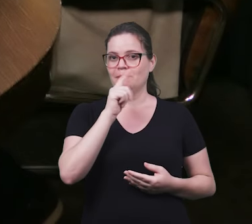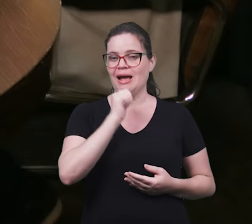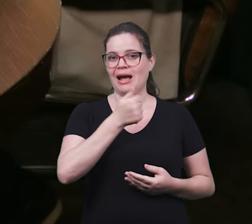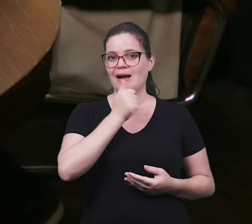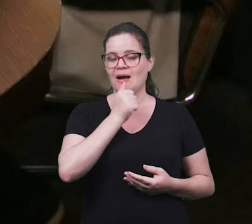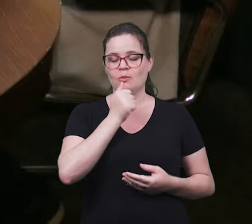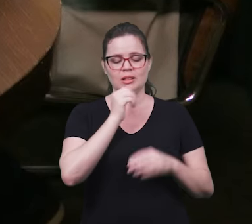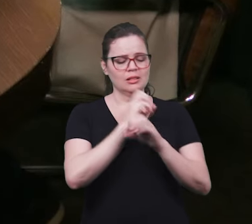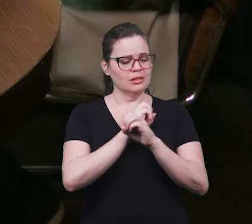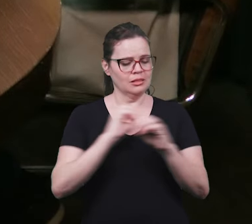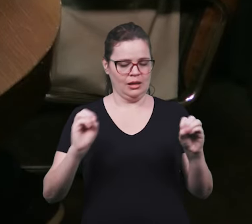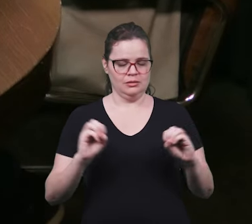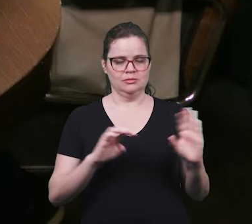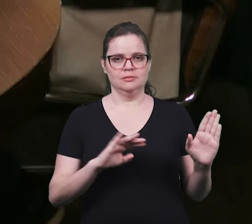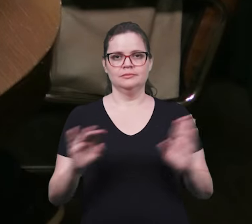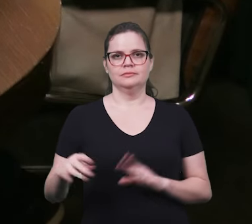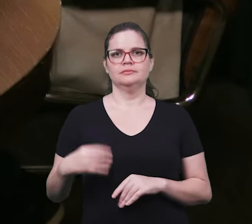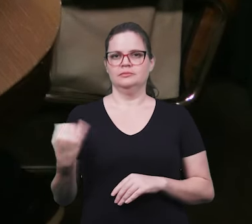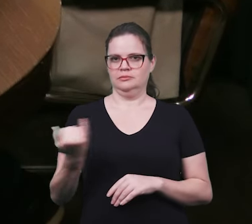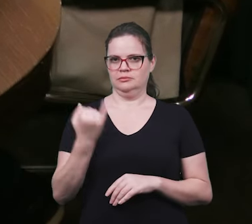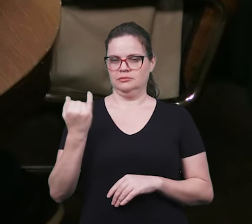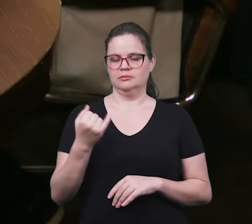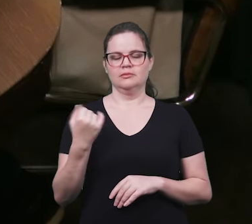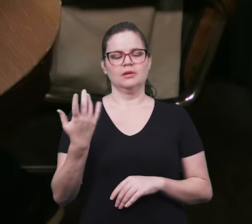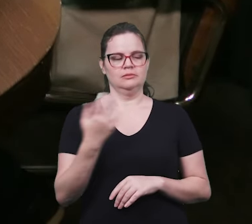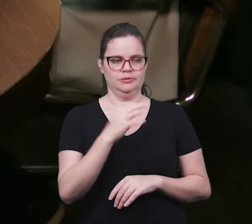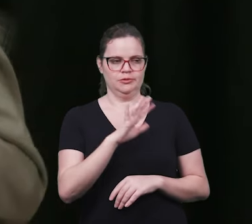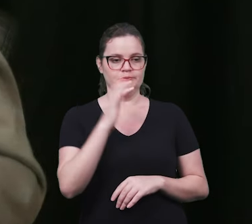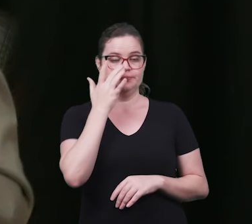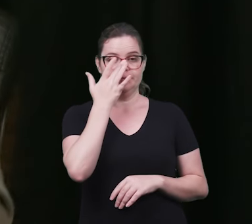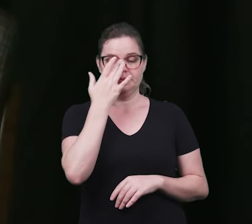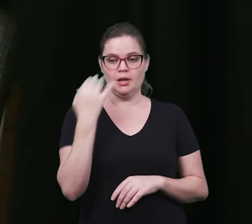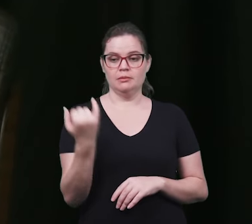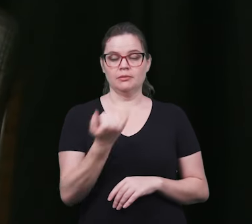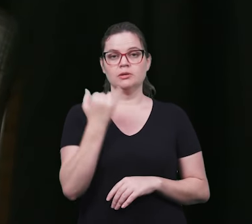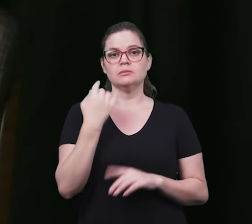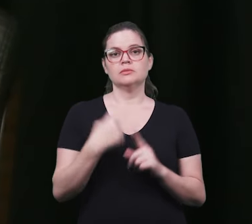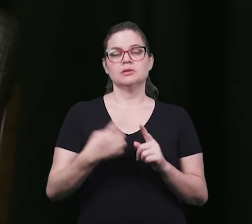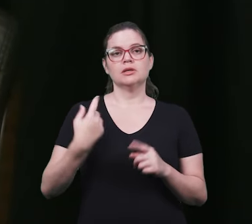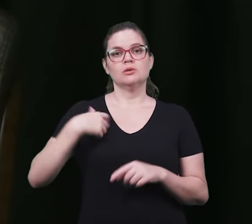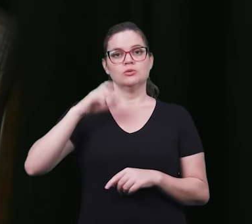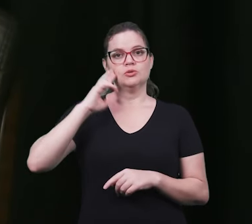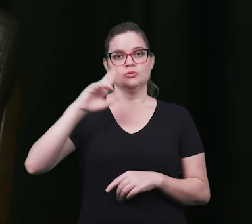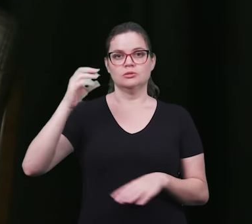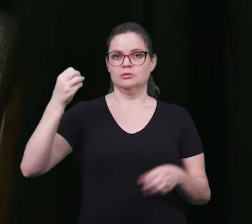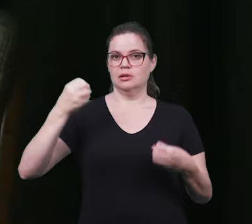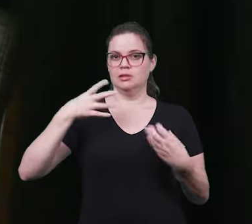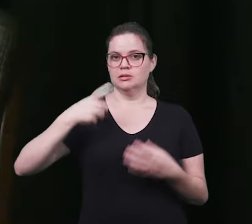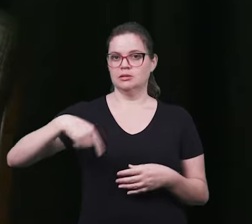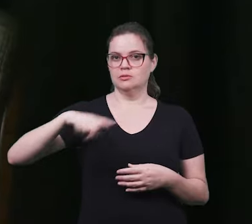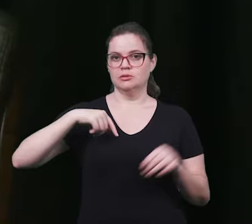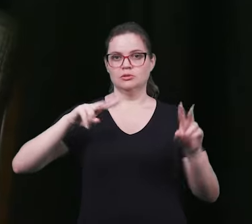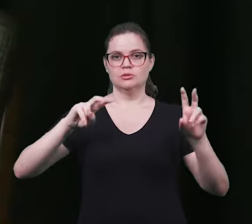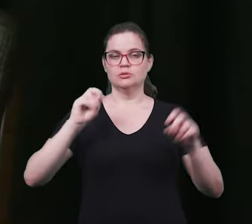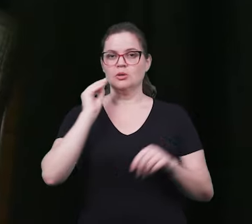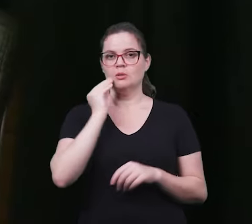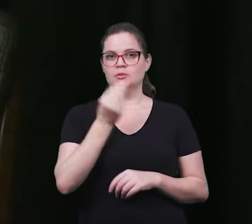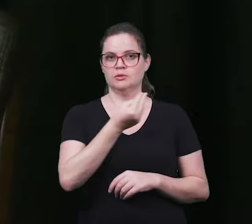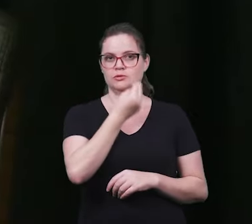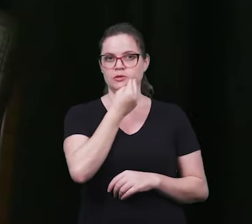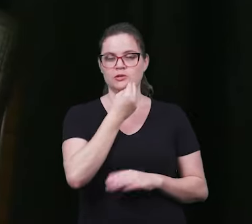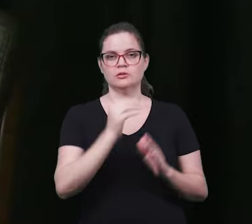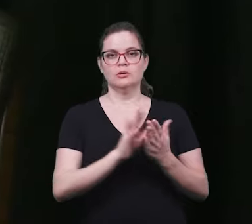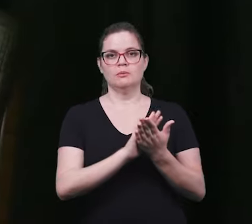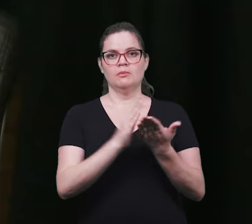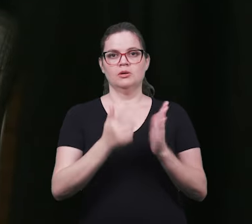isso para a gente. Veja bem, é importante nós entendermos que quando o Senhor nos ensinou a respeito do jejum, há um